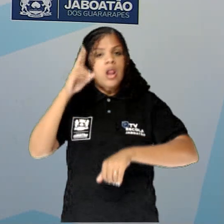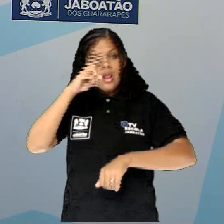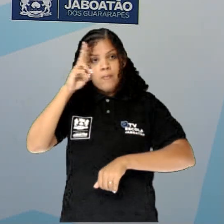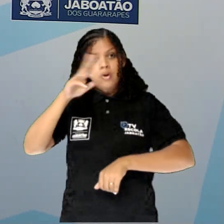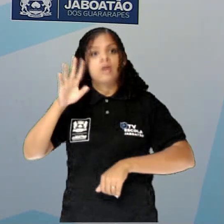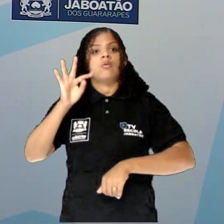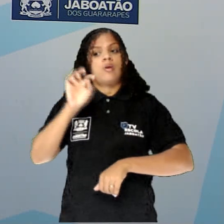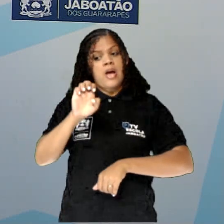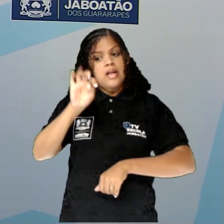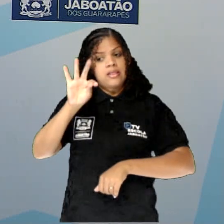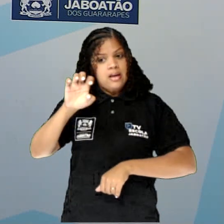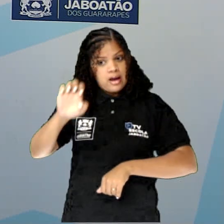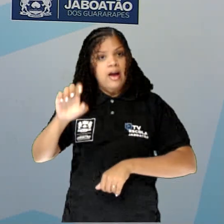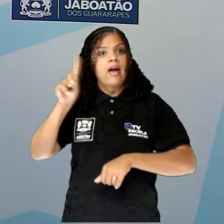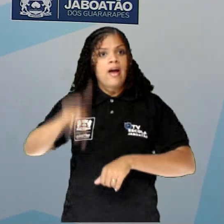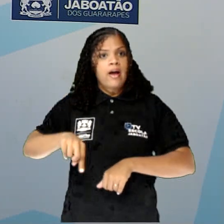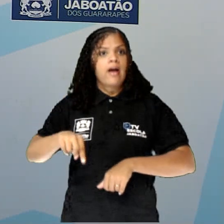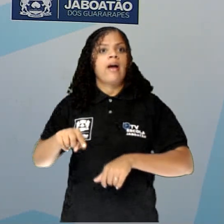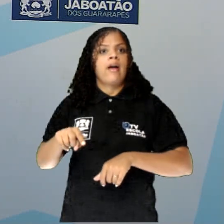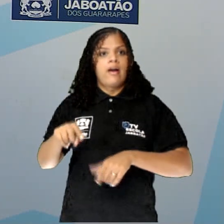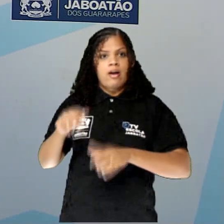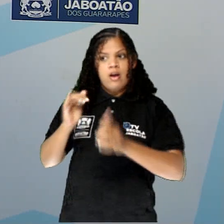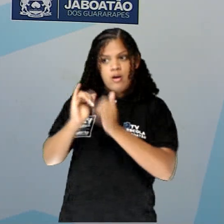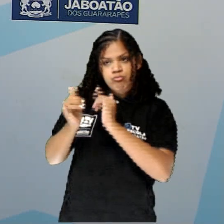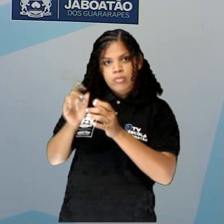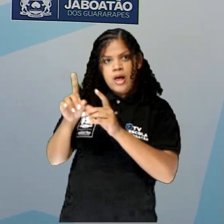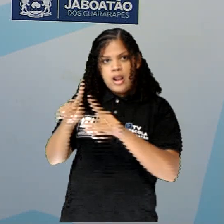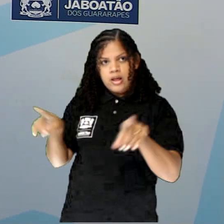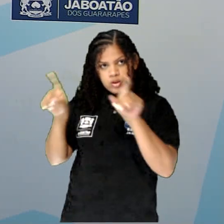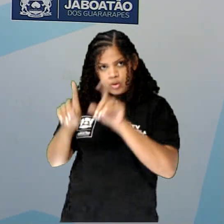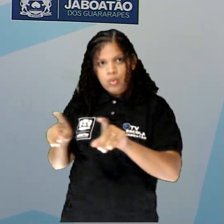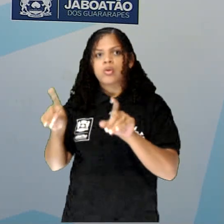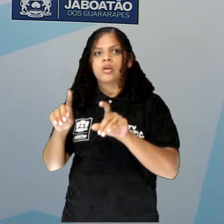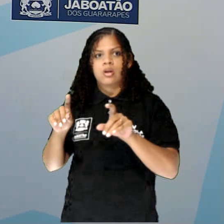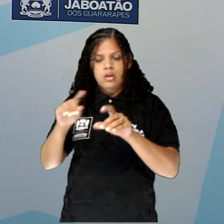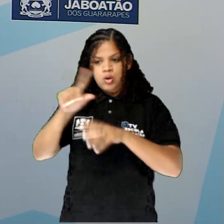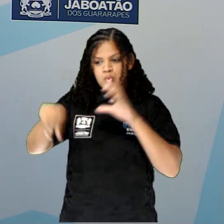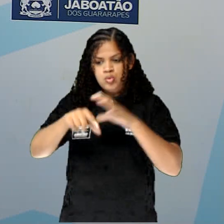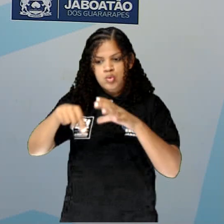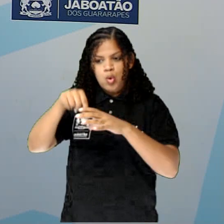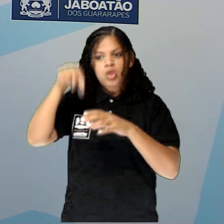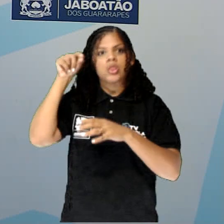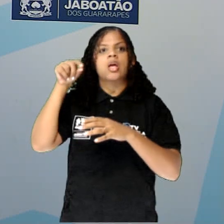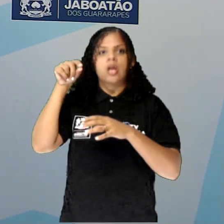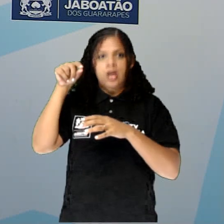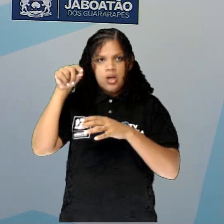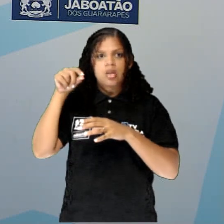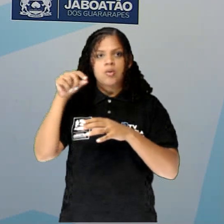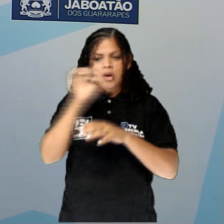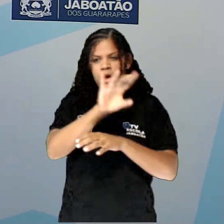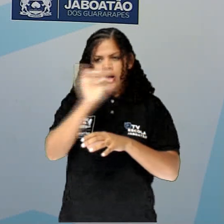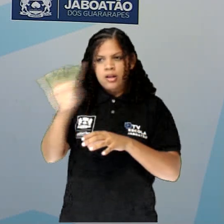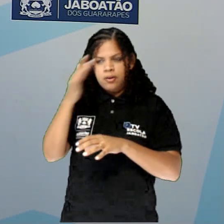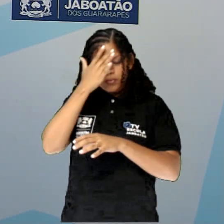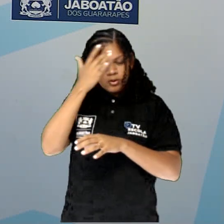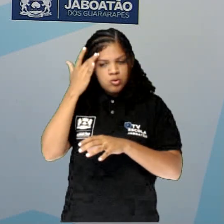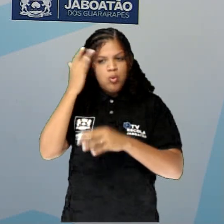ele fez a poda de 2 jardins, um com 12 e um com 23, significa que ele podou 35 metros quadrados de